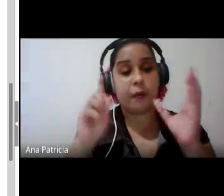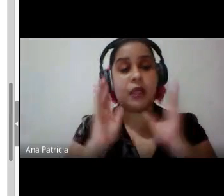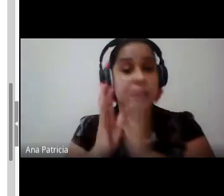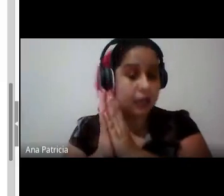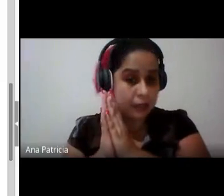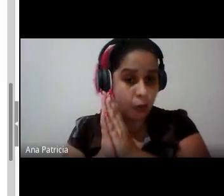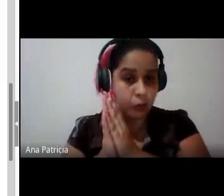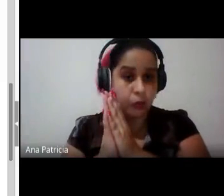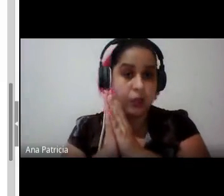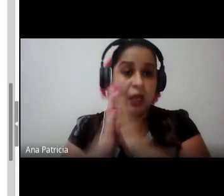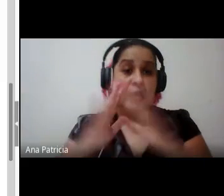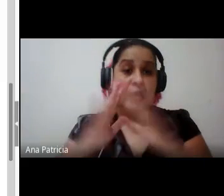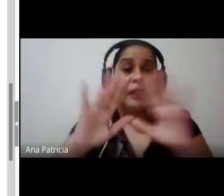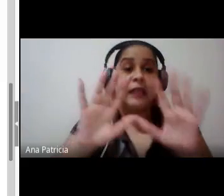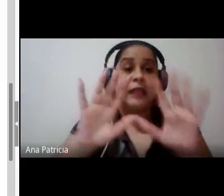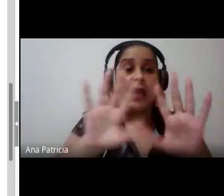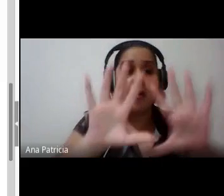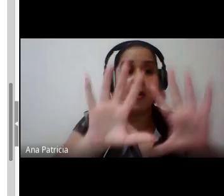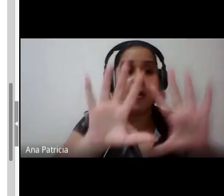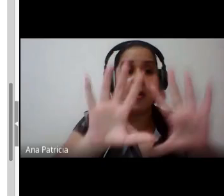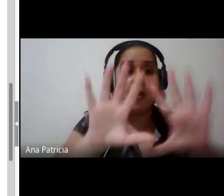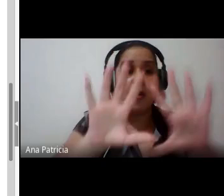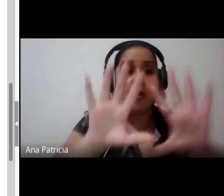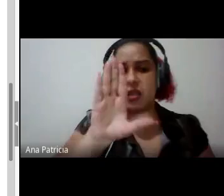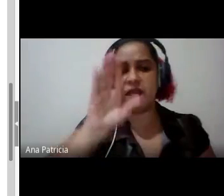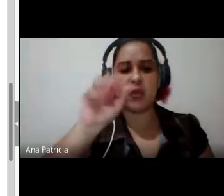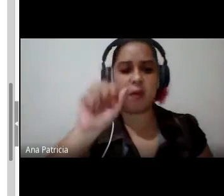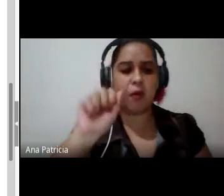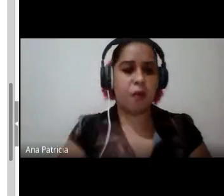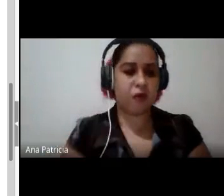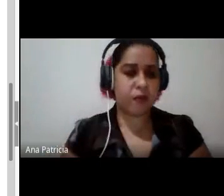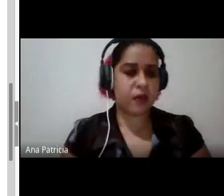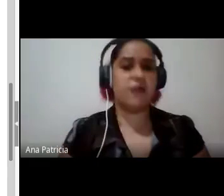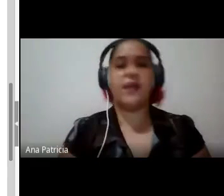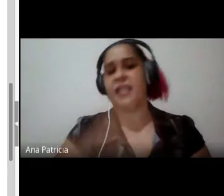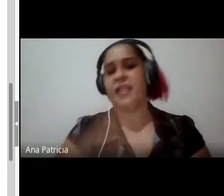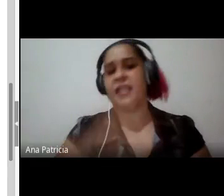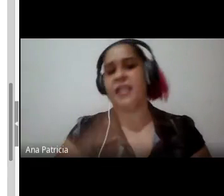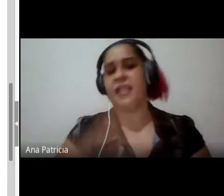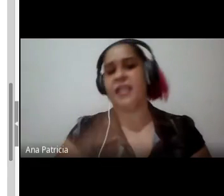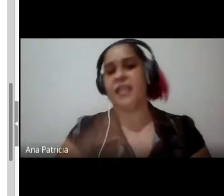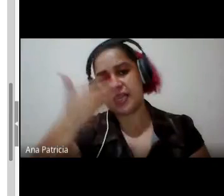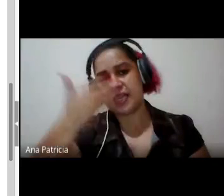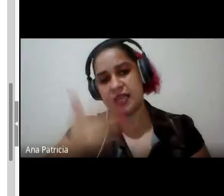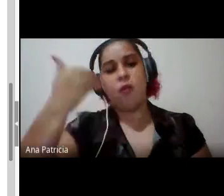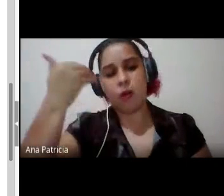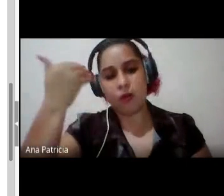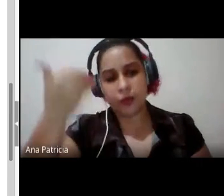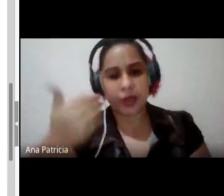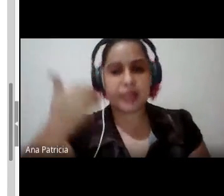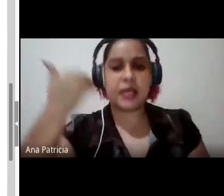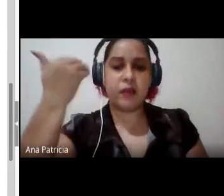importante nesse ponto. Tem um monte aí, cada vez que você fizer sua mão num movimento diferente, ela vai trazer